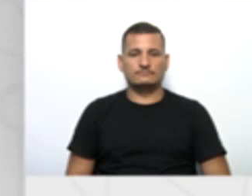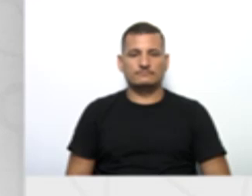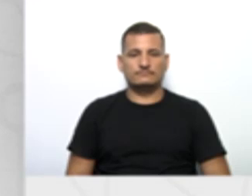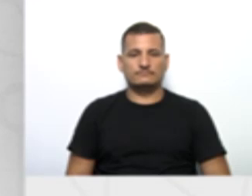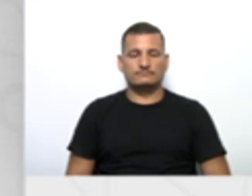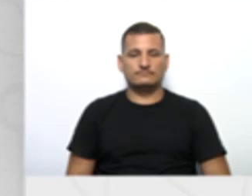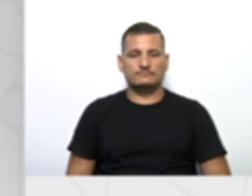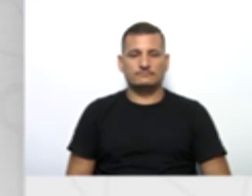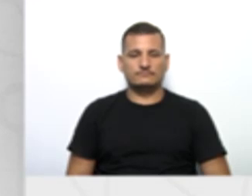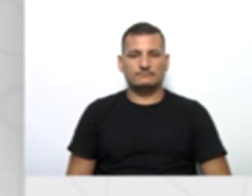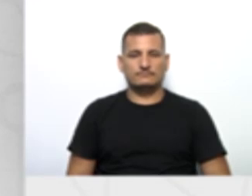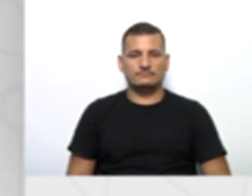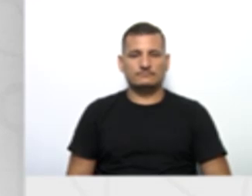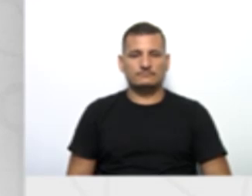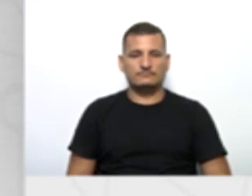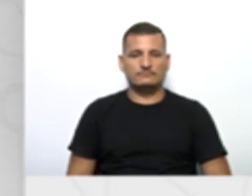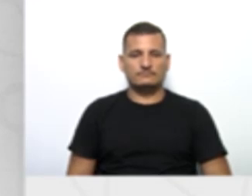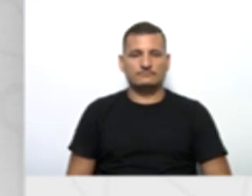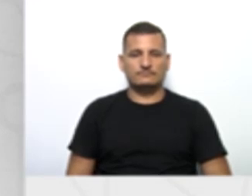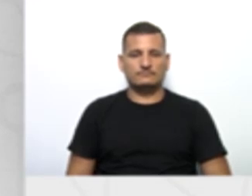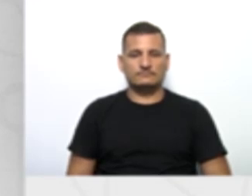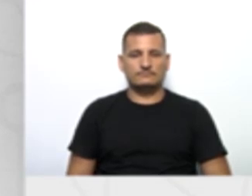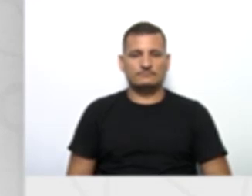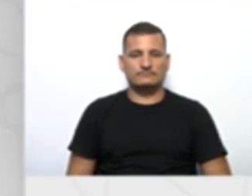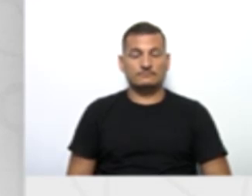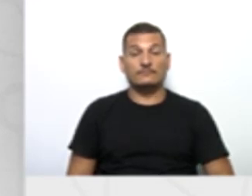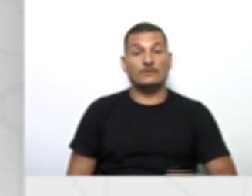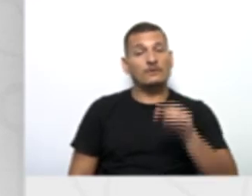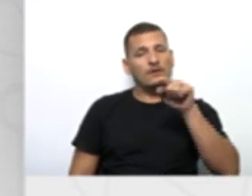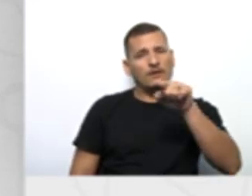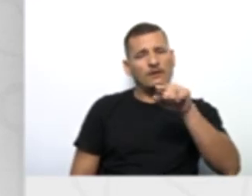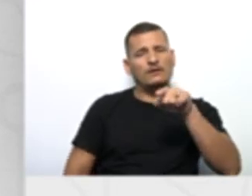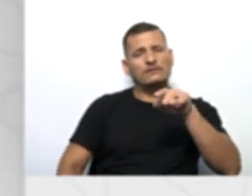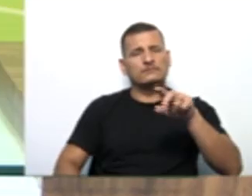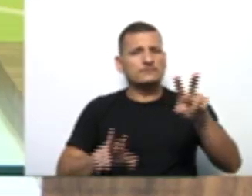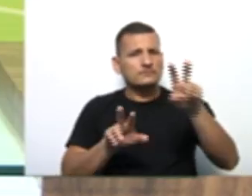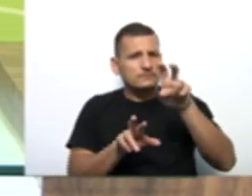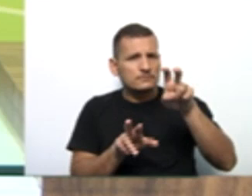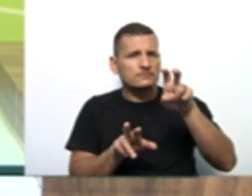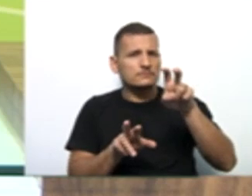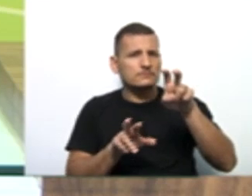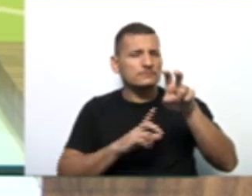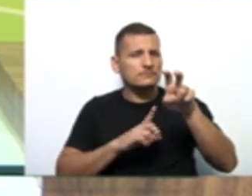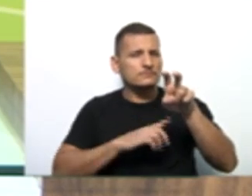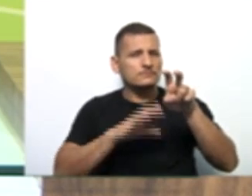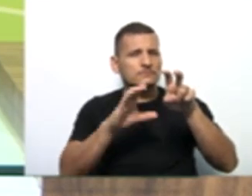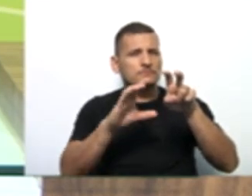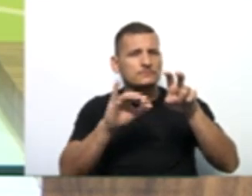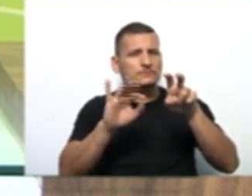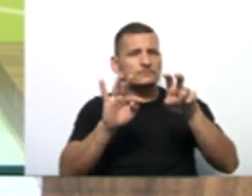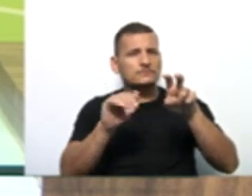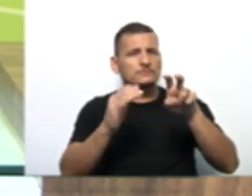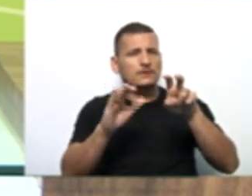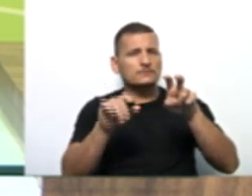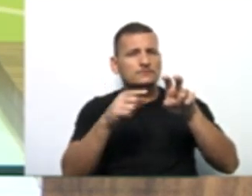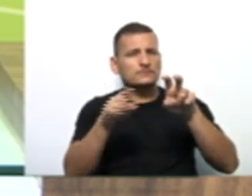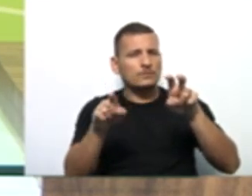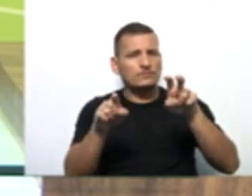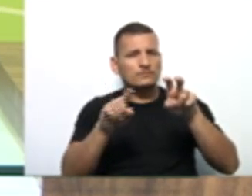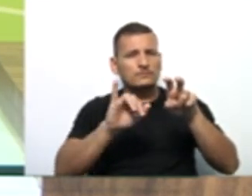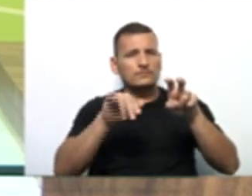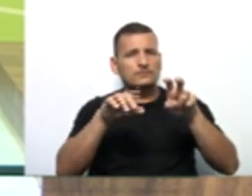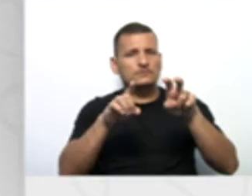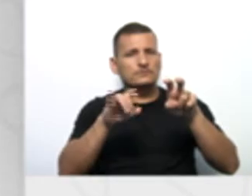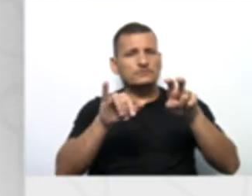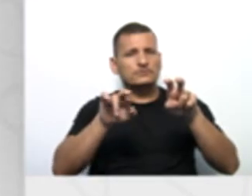Então, pessoal, nós temos um elemento importante dentro do trabalho científico que se chama citação indireta. De